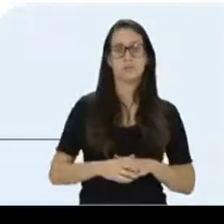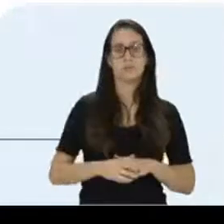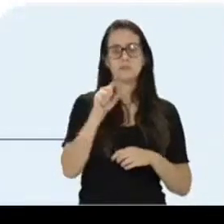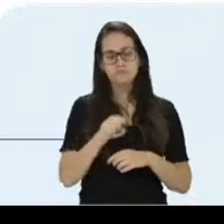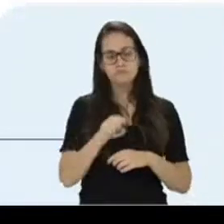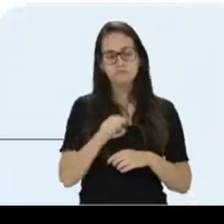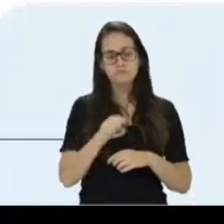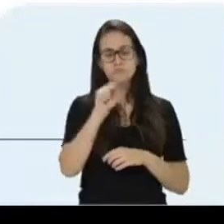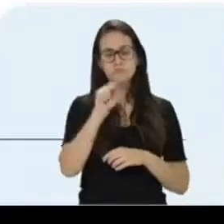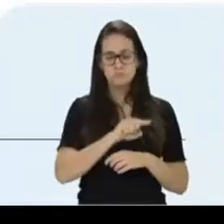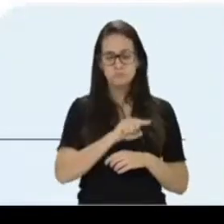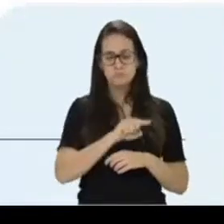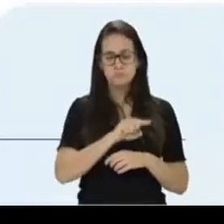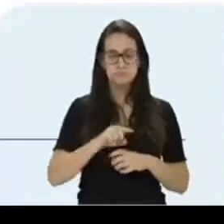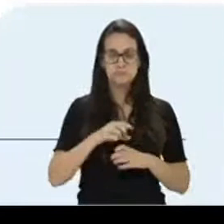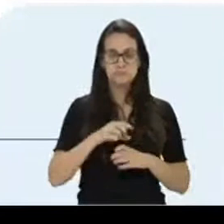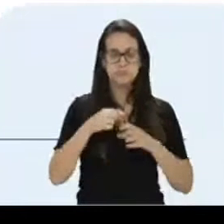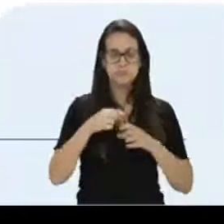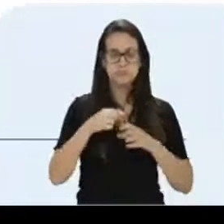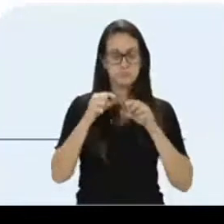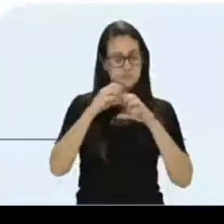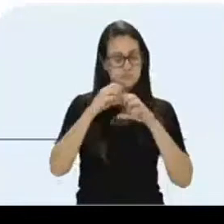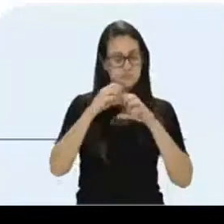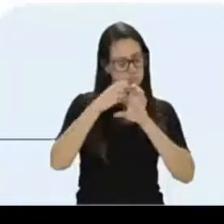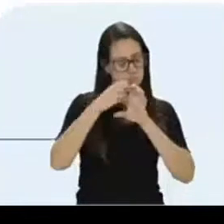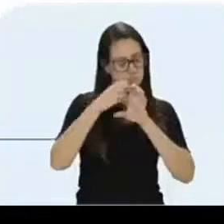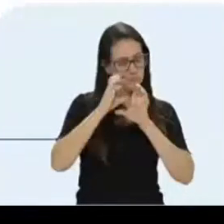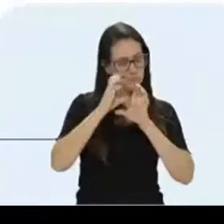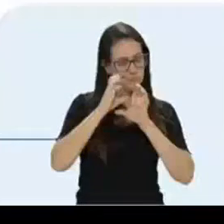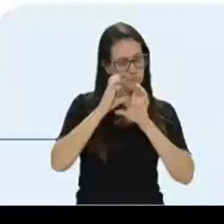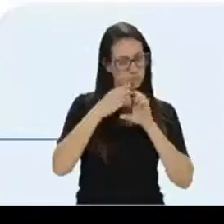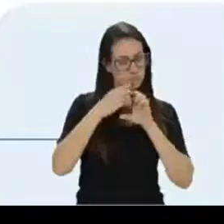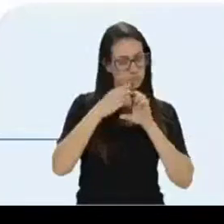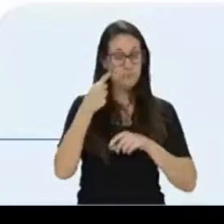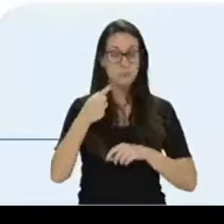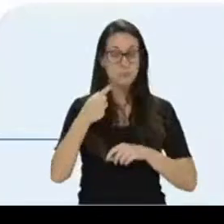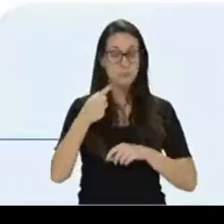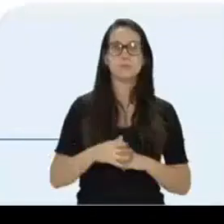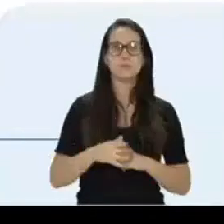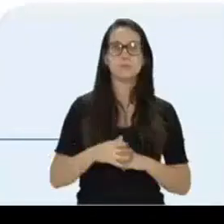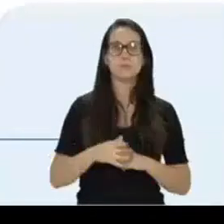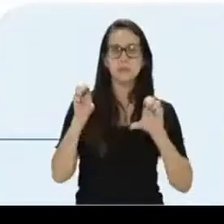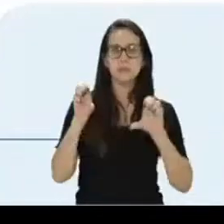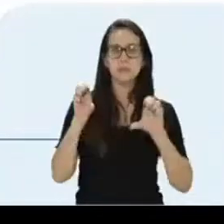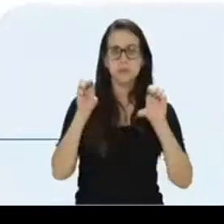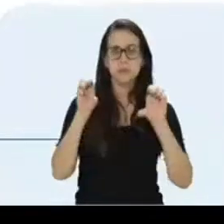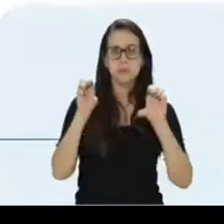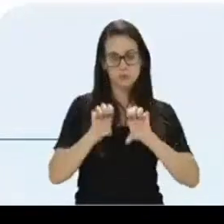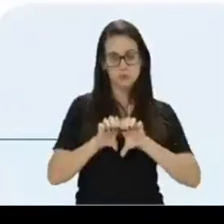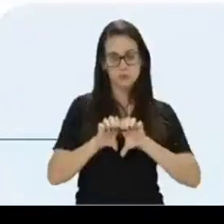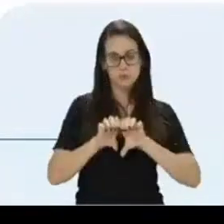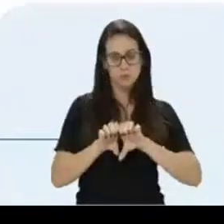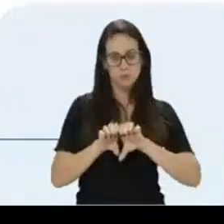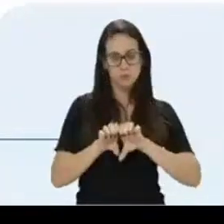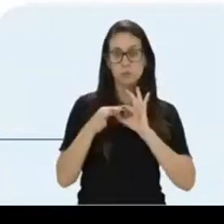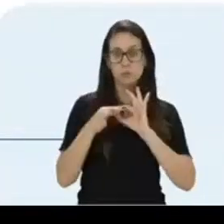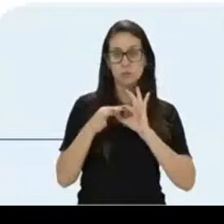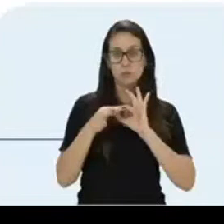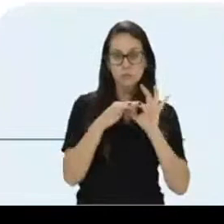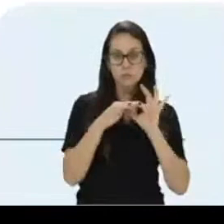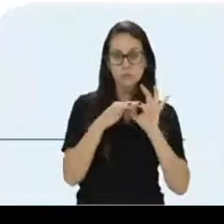são os streptococcus. Eles possuem, então, um formato de união, como se fosse